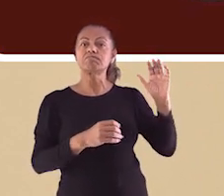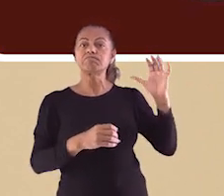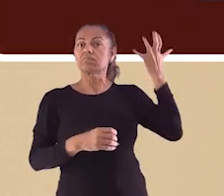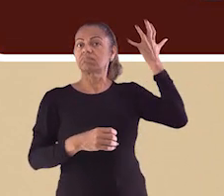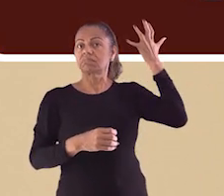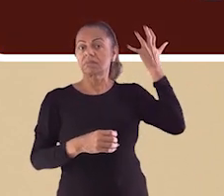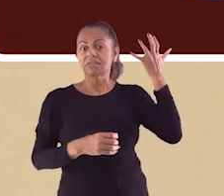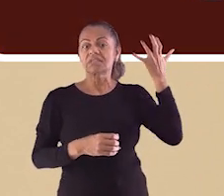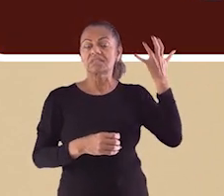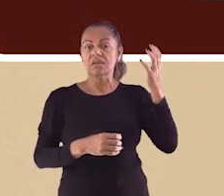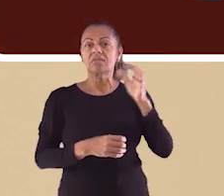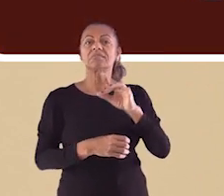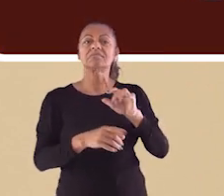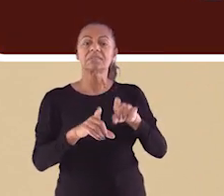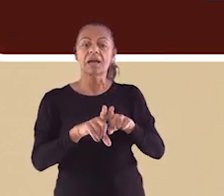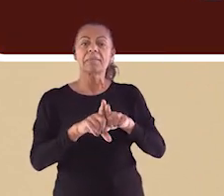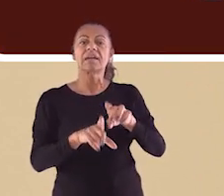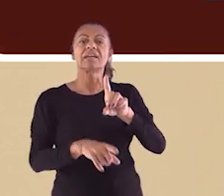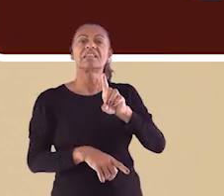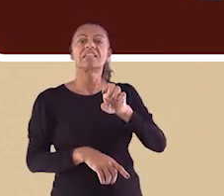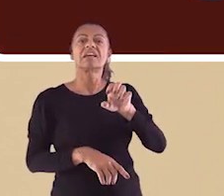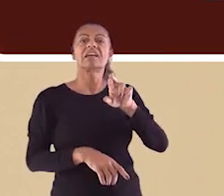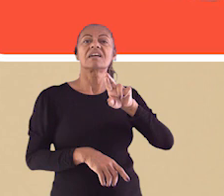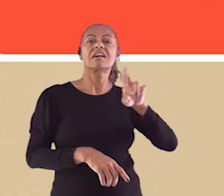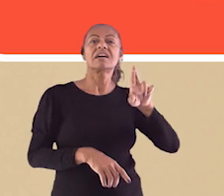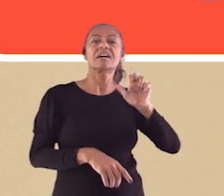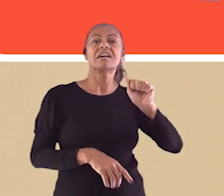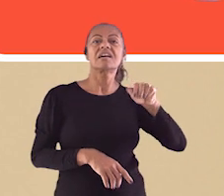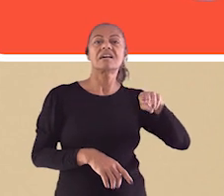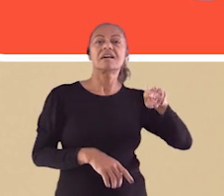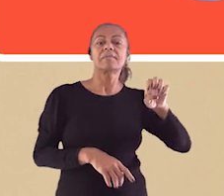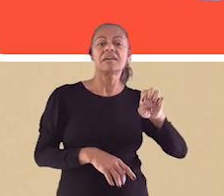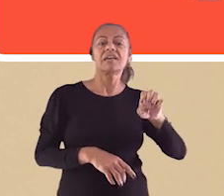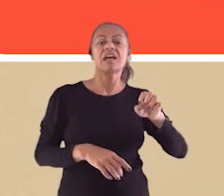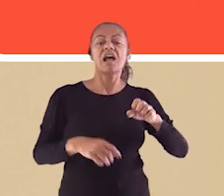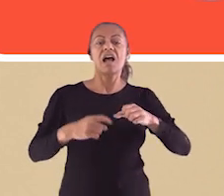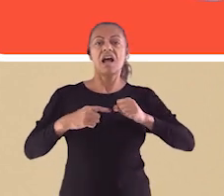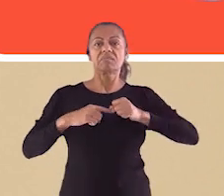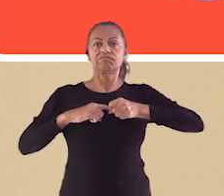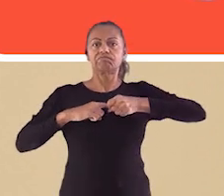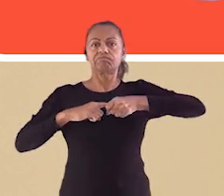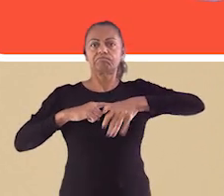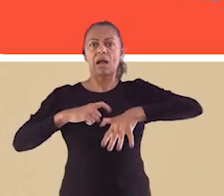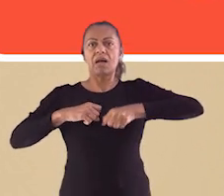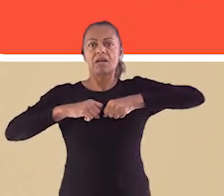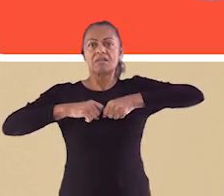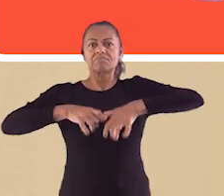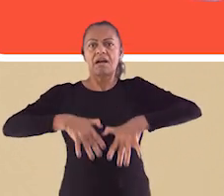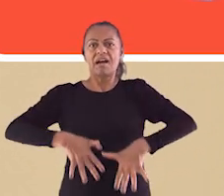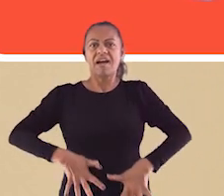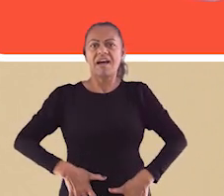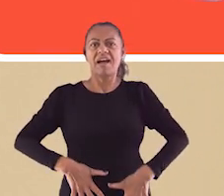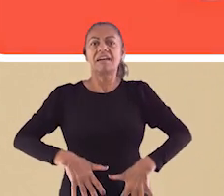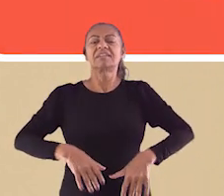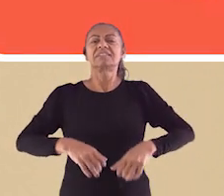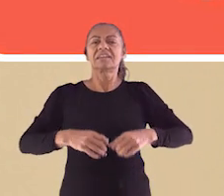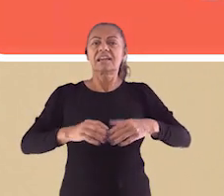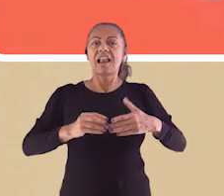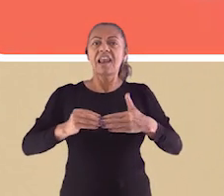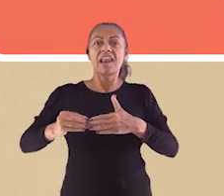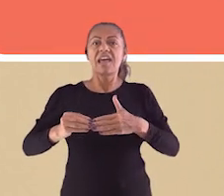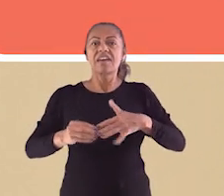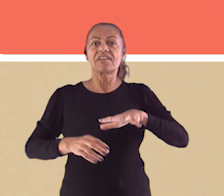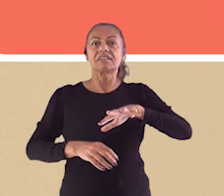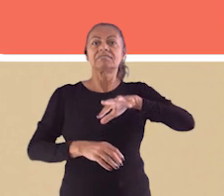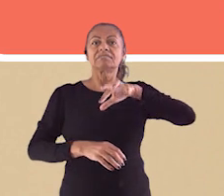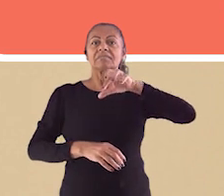dos fatores de risco para o AVC, para o acidente vascular cerebral, também conhecido como derrame cerebral. Durante um